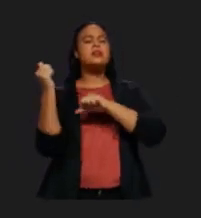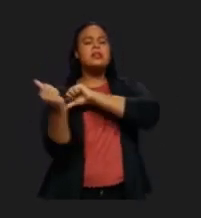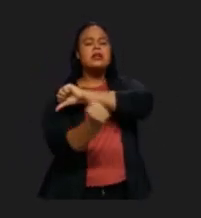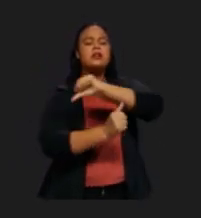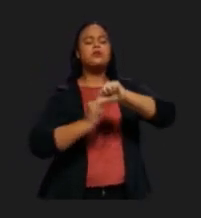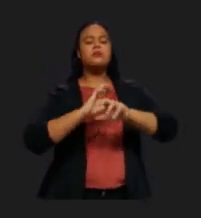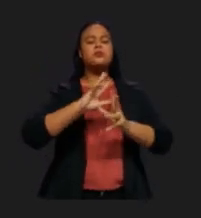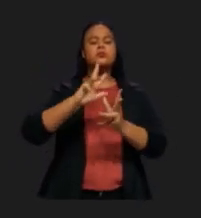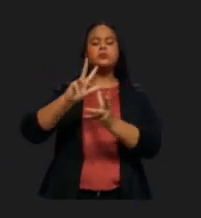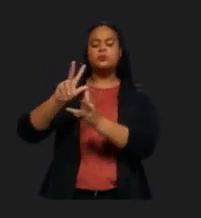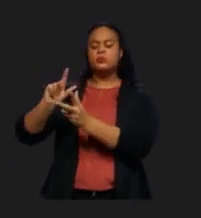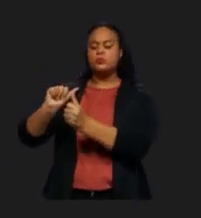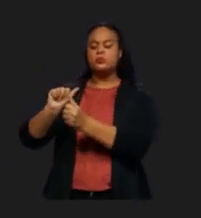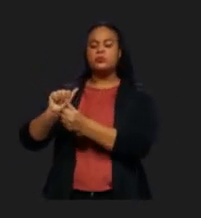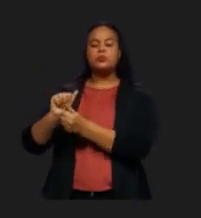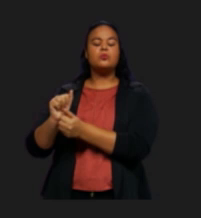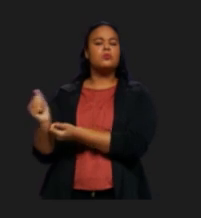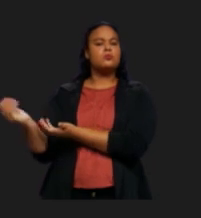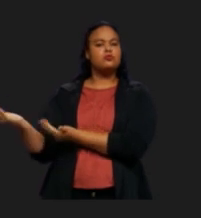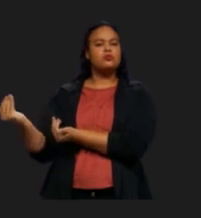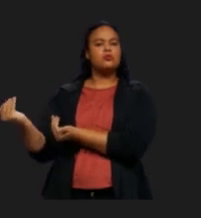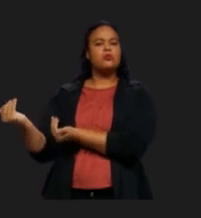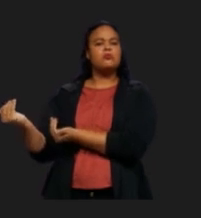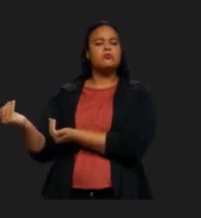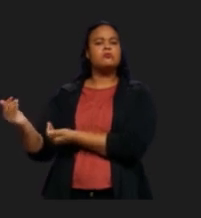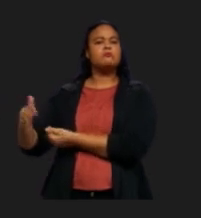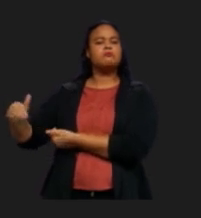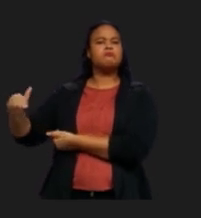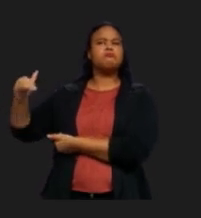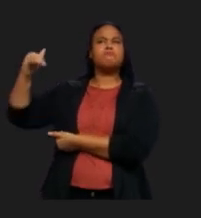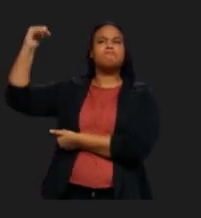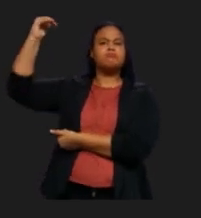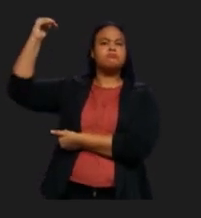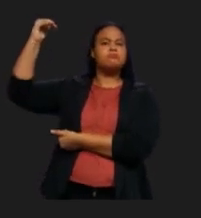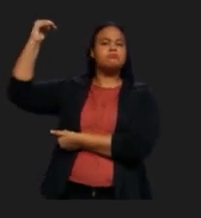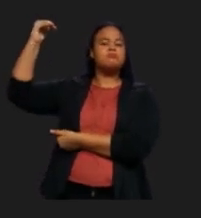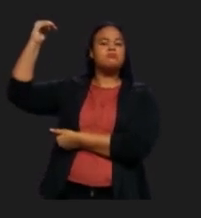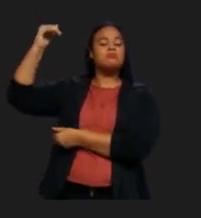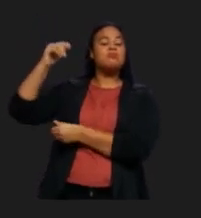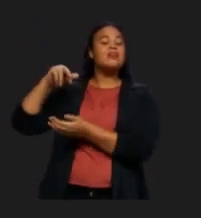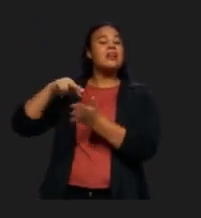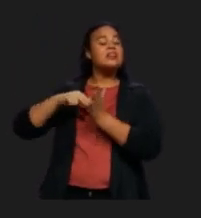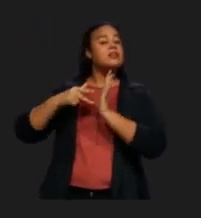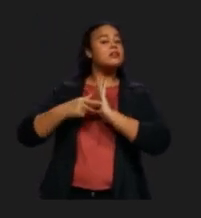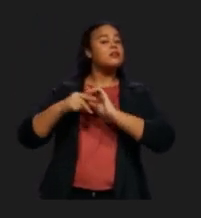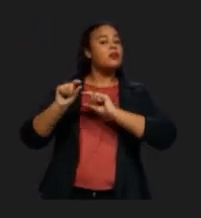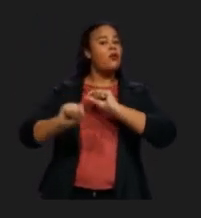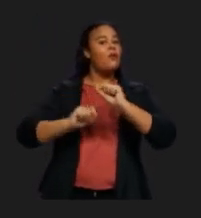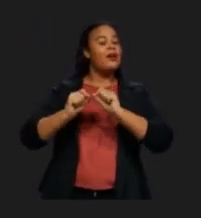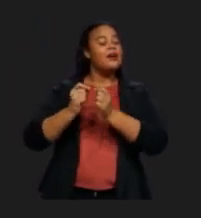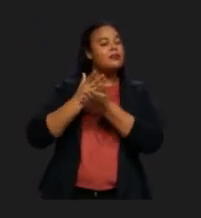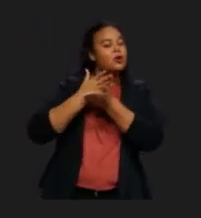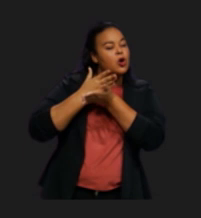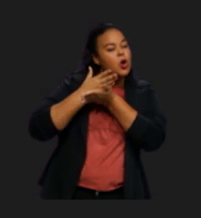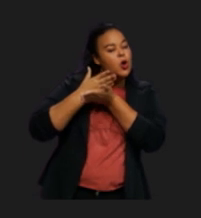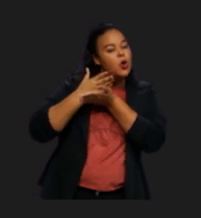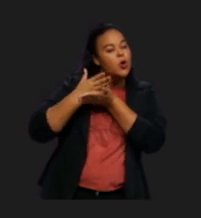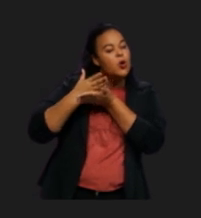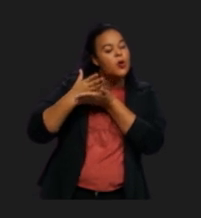para a fase adulta. Então essa transição significa que você está chegando